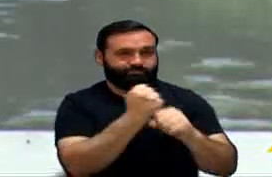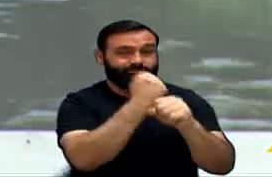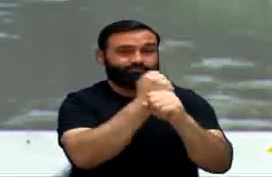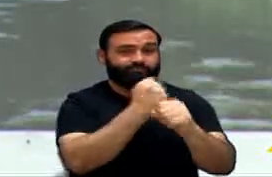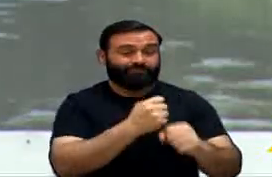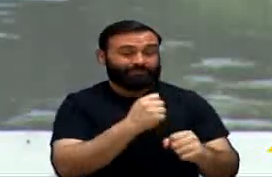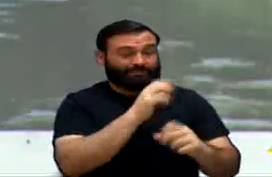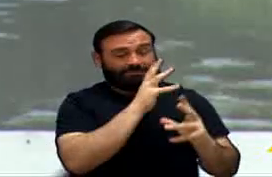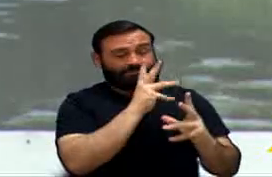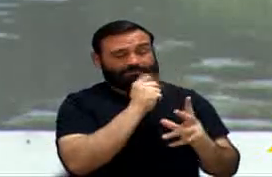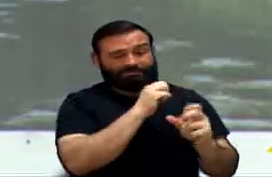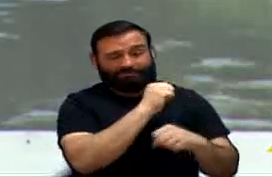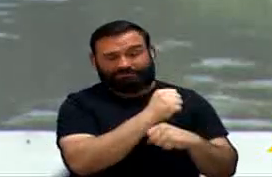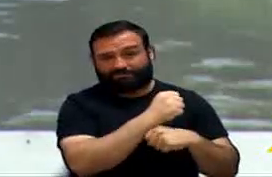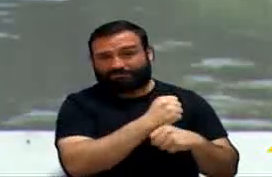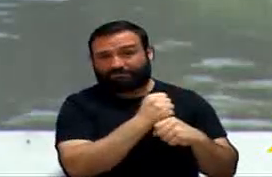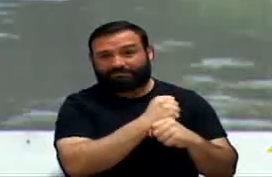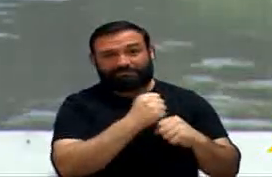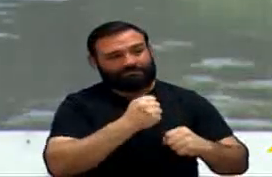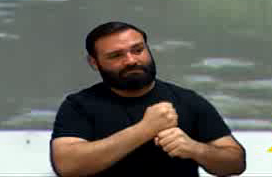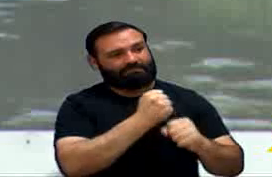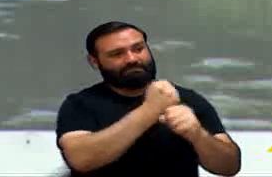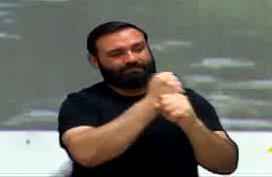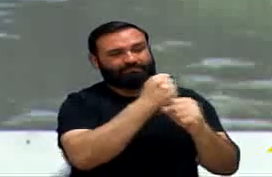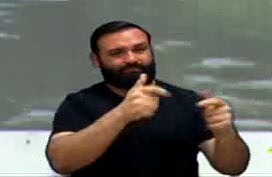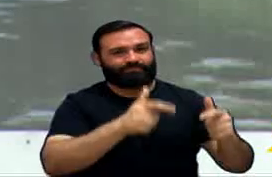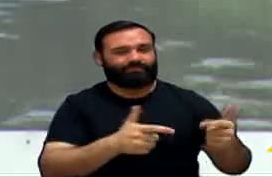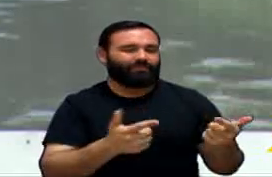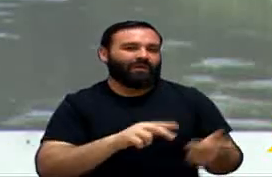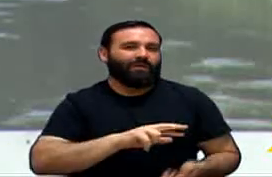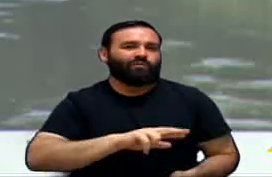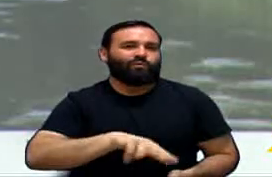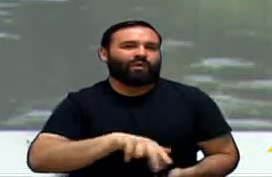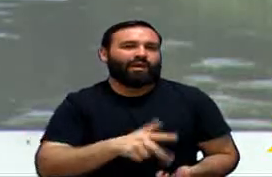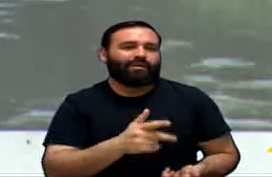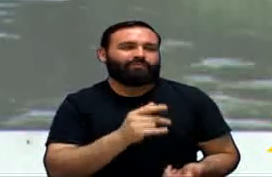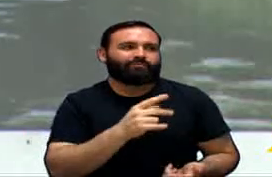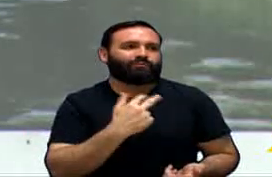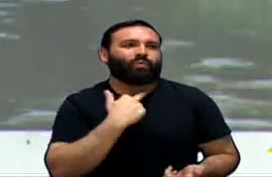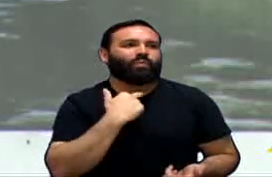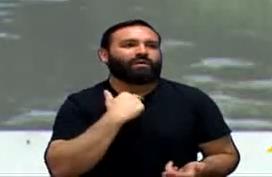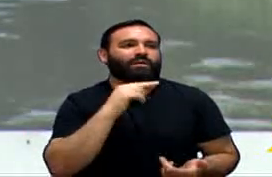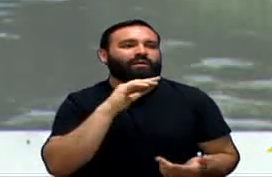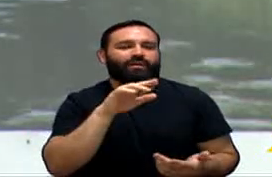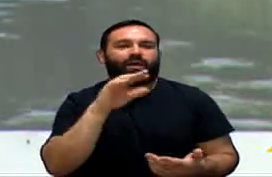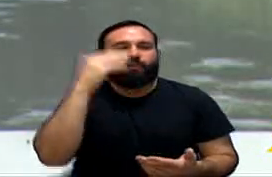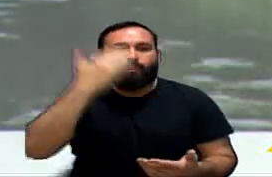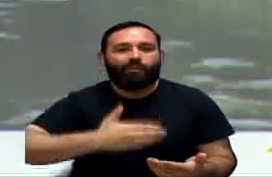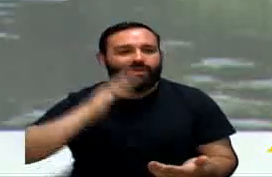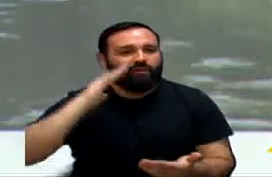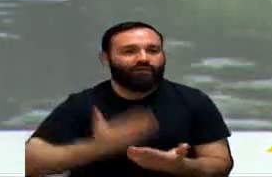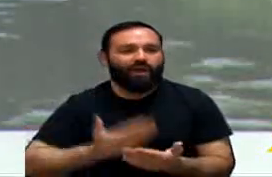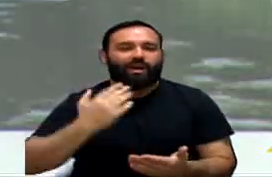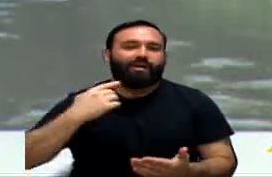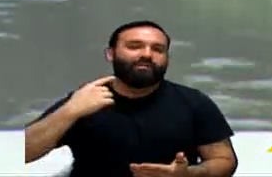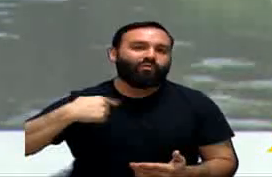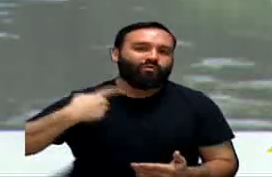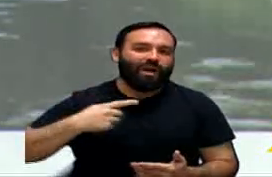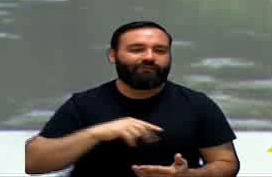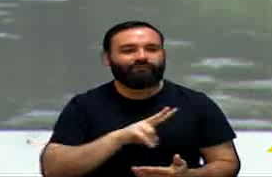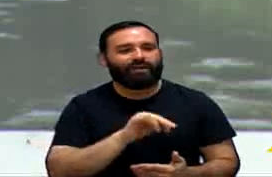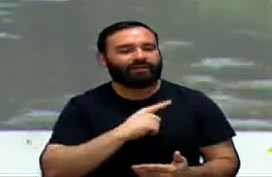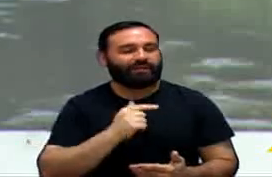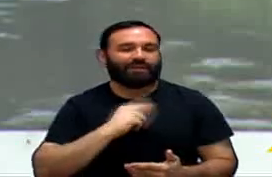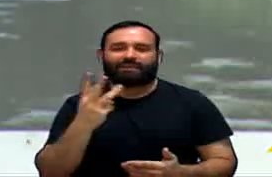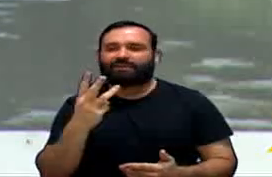conseguir uma creche né para conseguir desenvolver uma creche por isso que não é a gente não pode ficar acreditando em promessa né de de político Ah vai ter 30